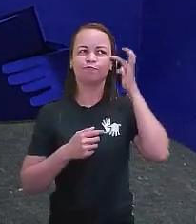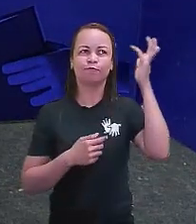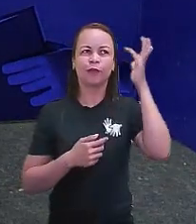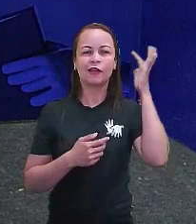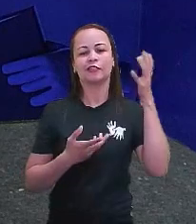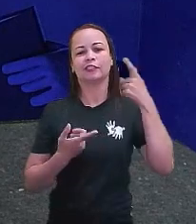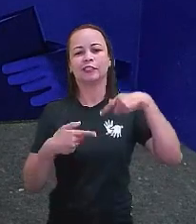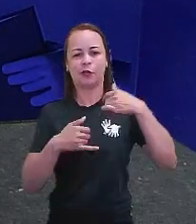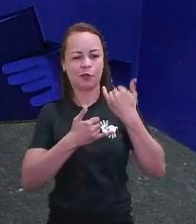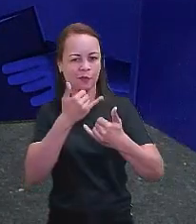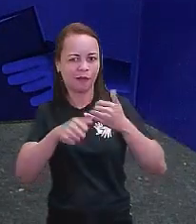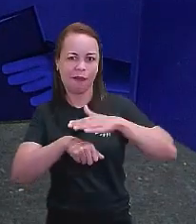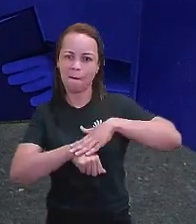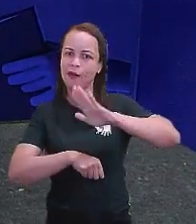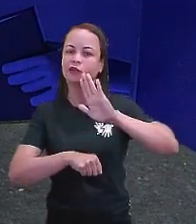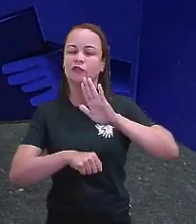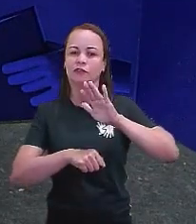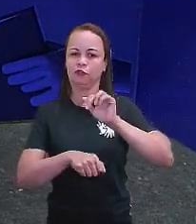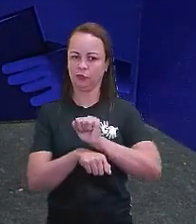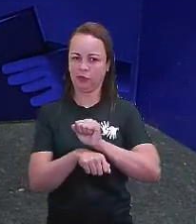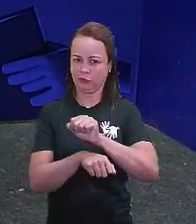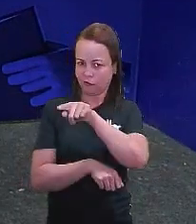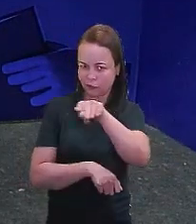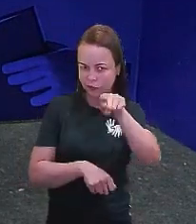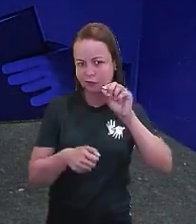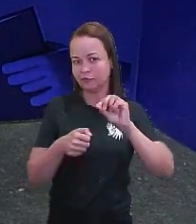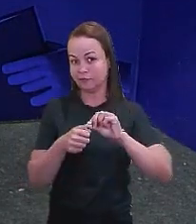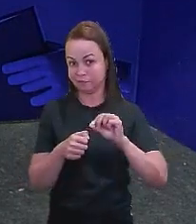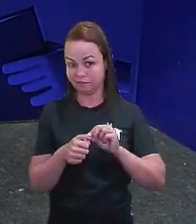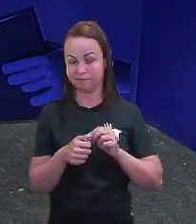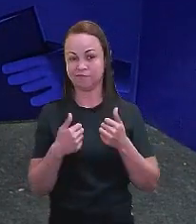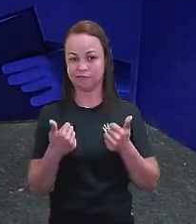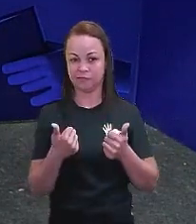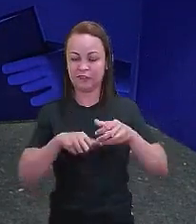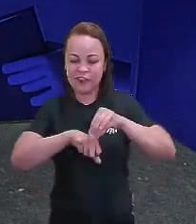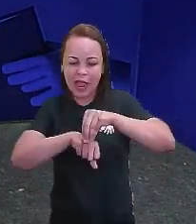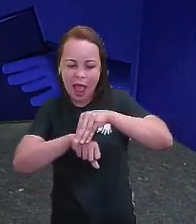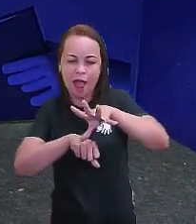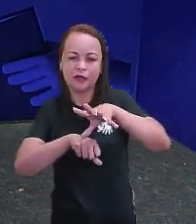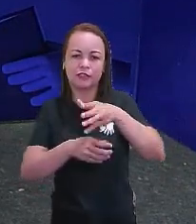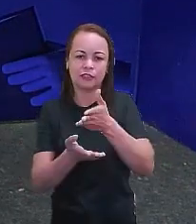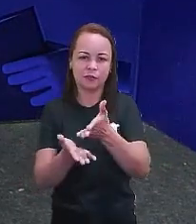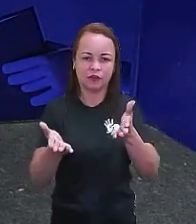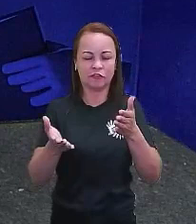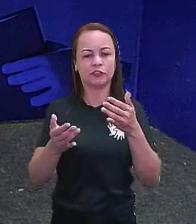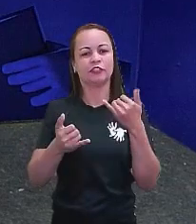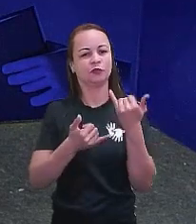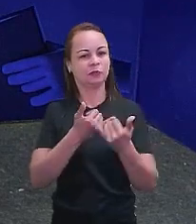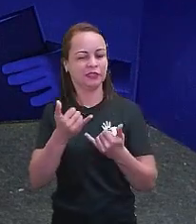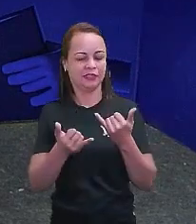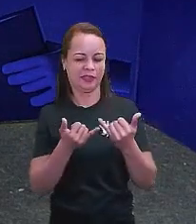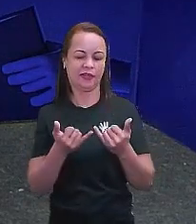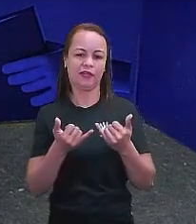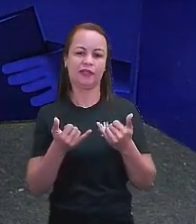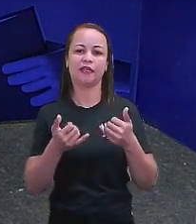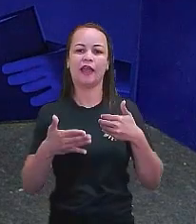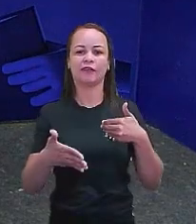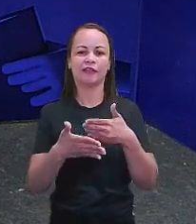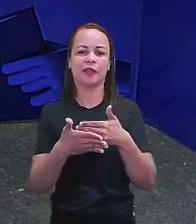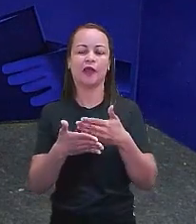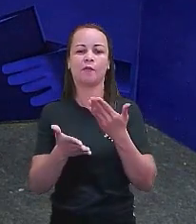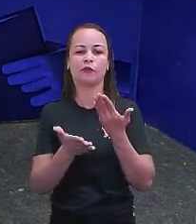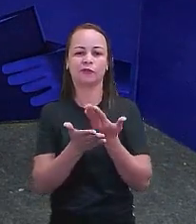bastante. Tô esperando vocês fazerem, viu? Então fica a dica para brincadeira e até a